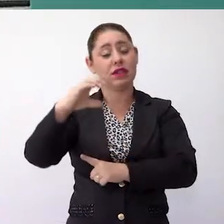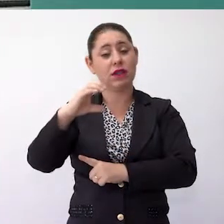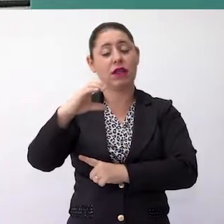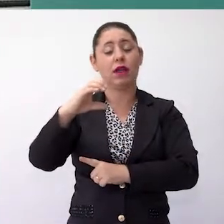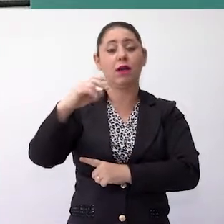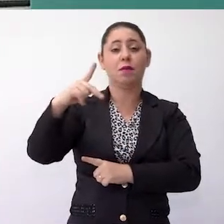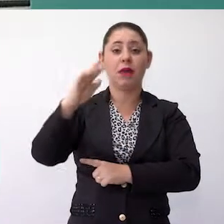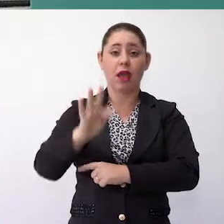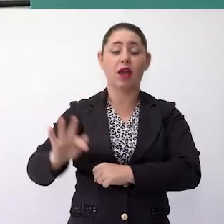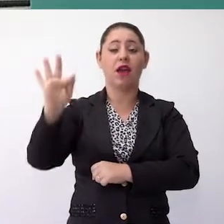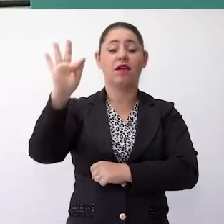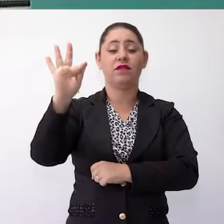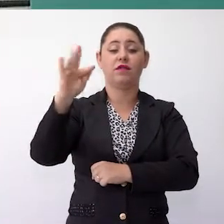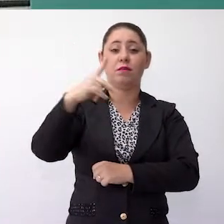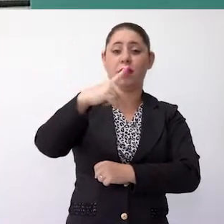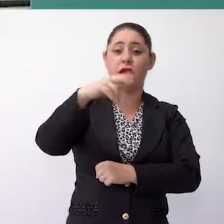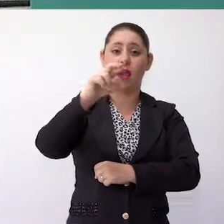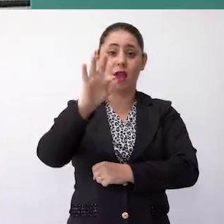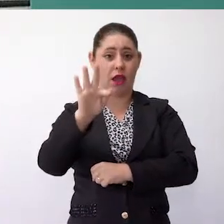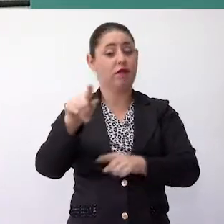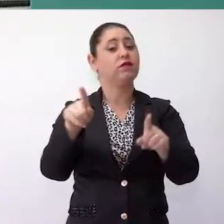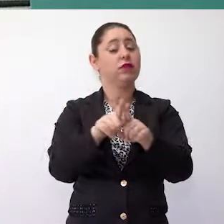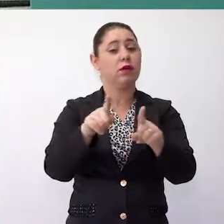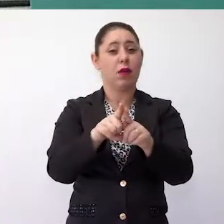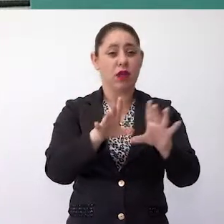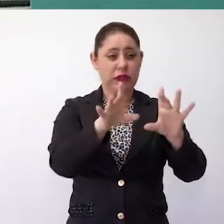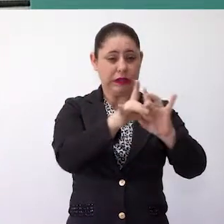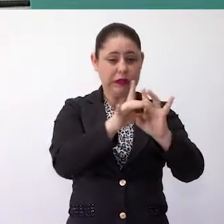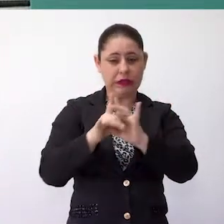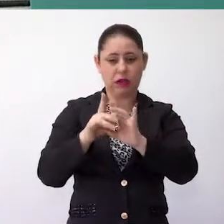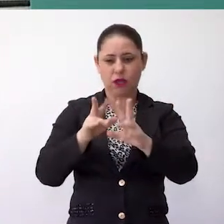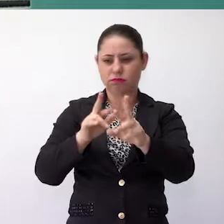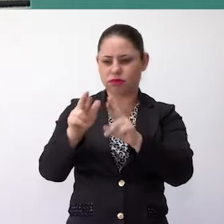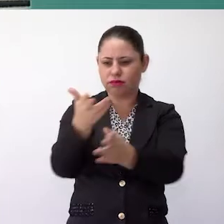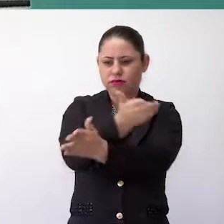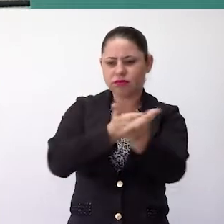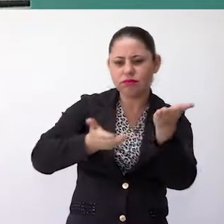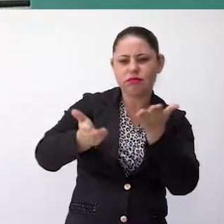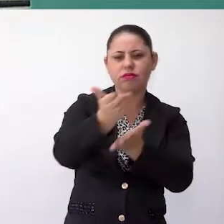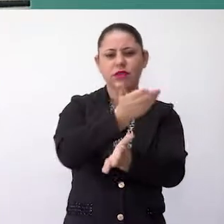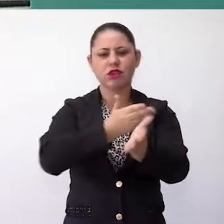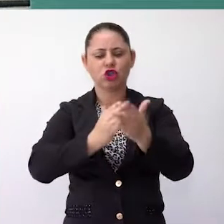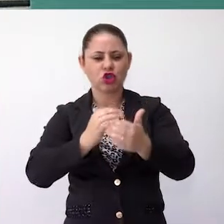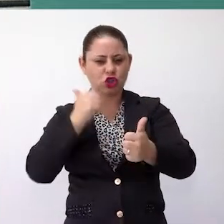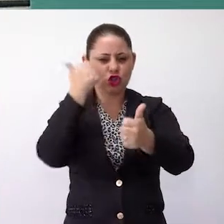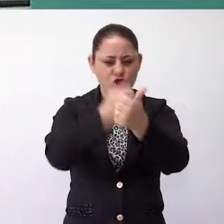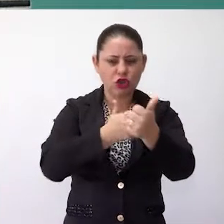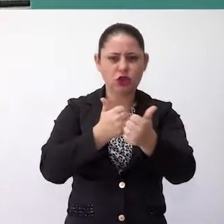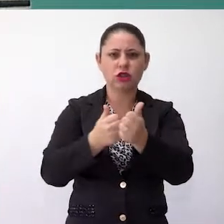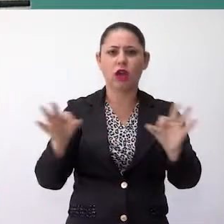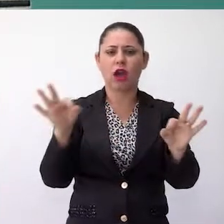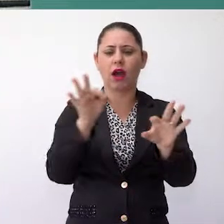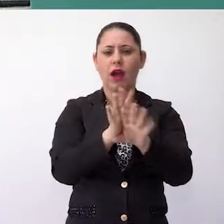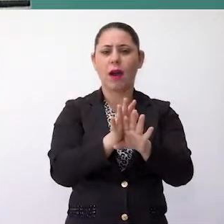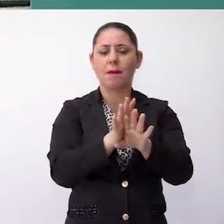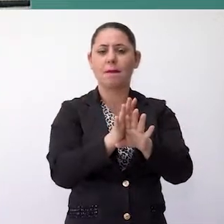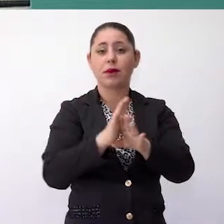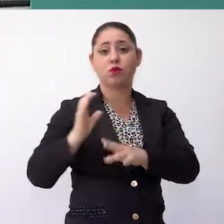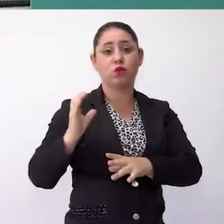da Polícia Federal, da Polícia Rodoviária Federal, e isso tem nos dado uma maior capacidade de atingir esse crime, porque, como eu